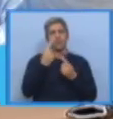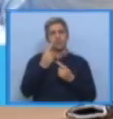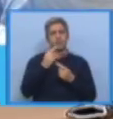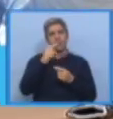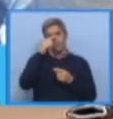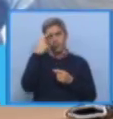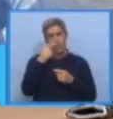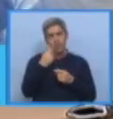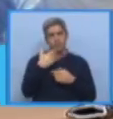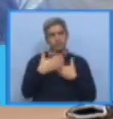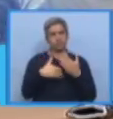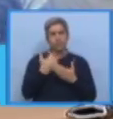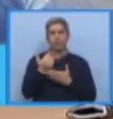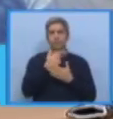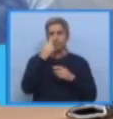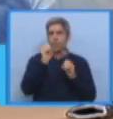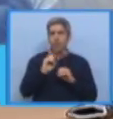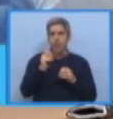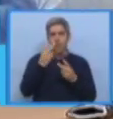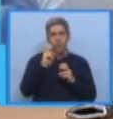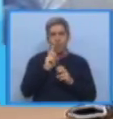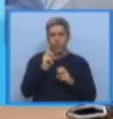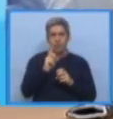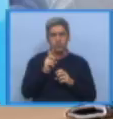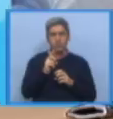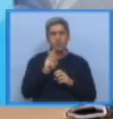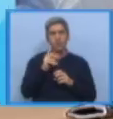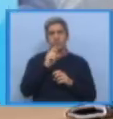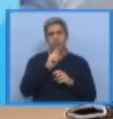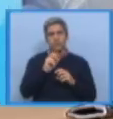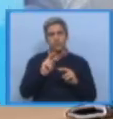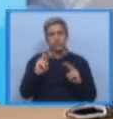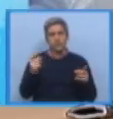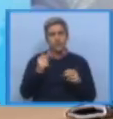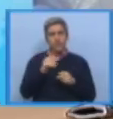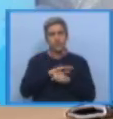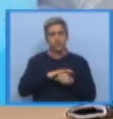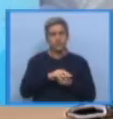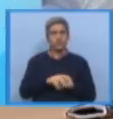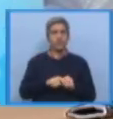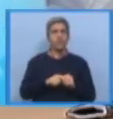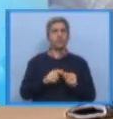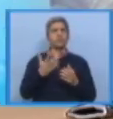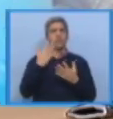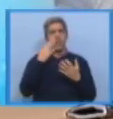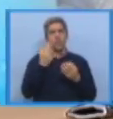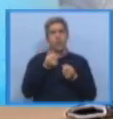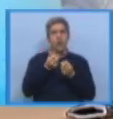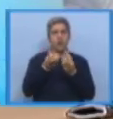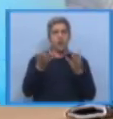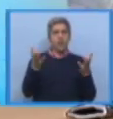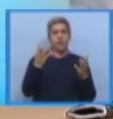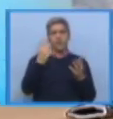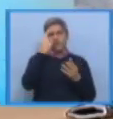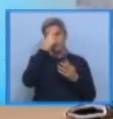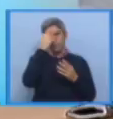graves dificuldades em termos de recursos humanos, porque as pessoas não suportam esta situação e logo que podem mudam de área. Por exemplo, está a haver uma migração, no